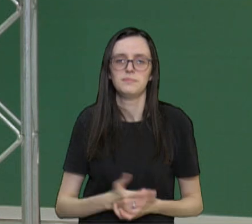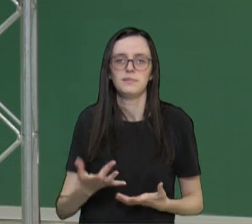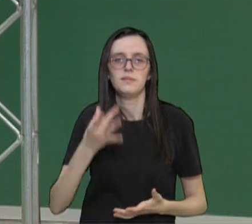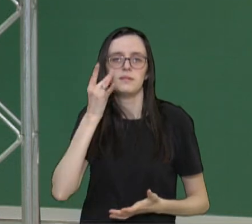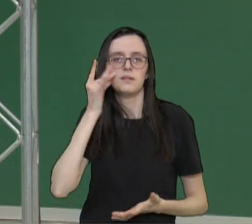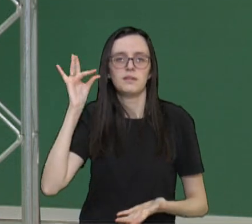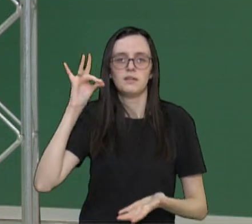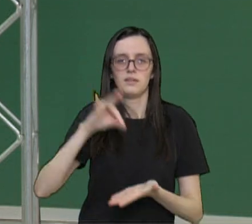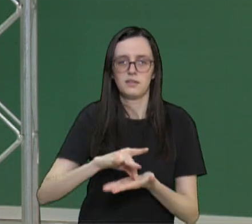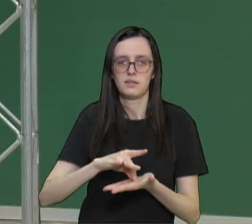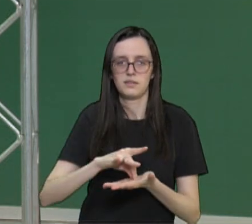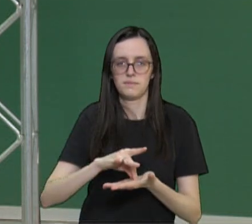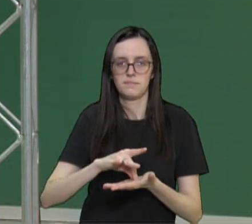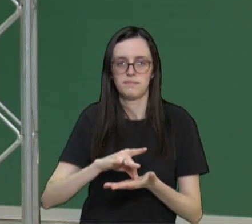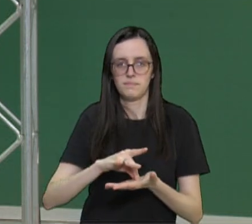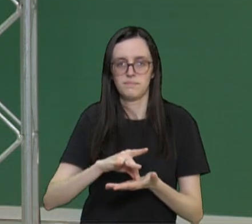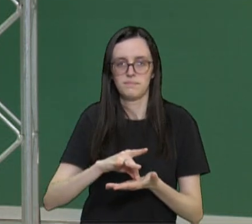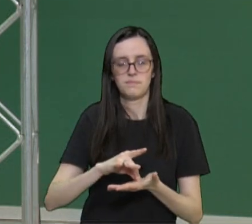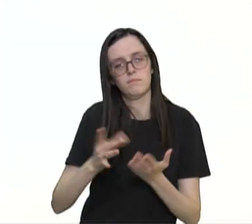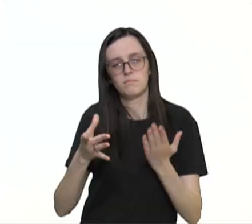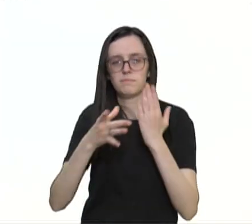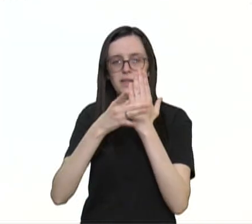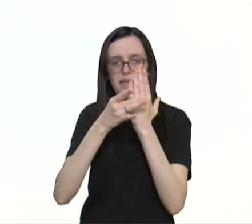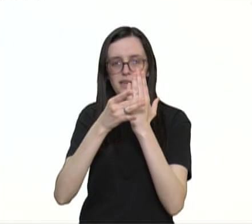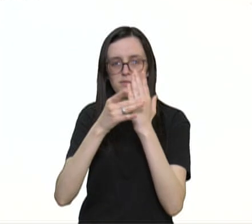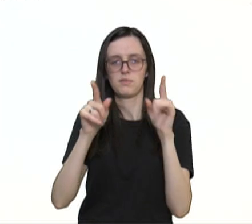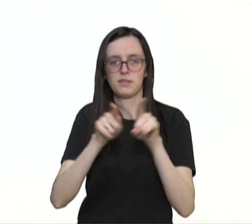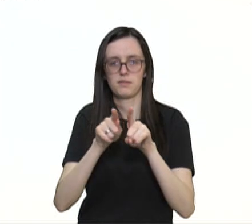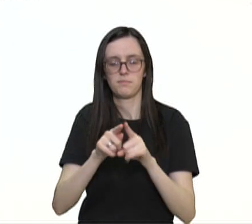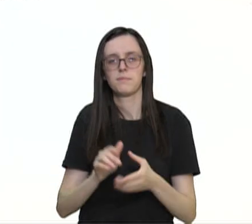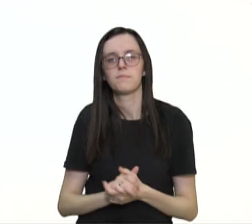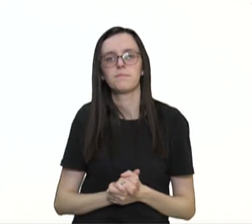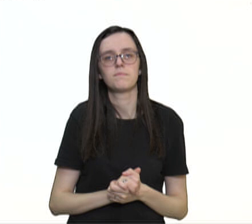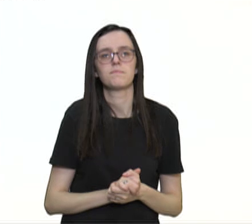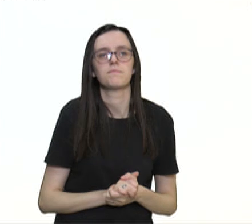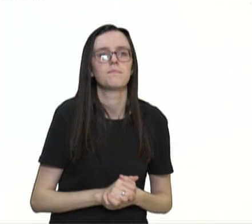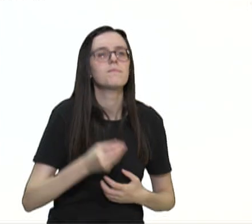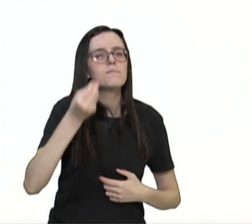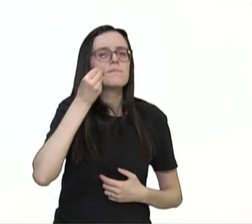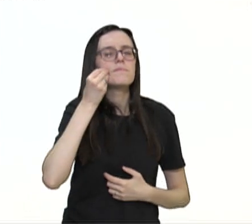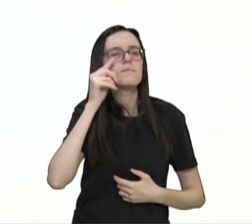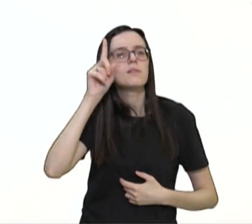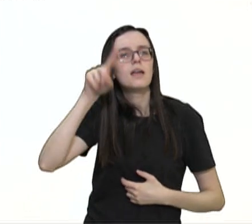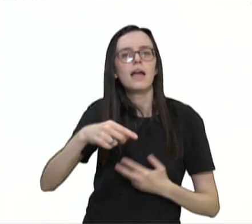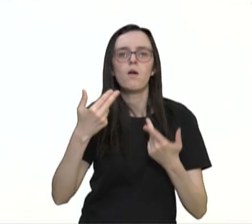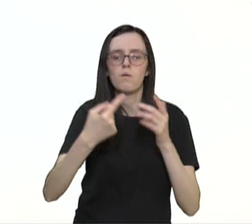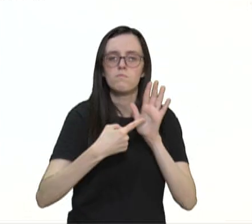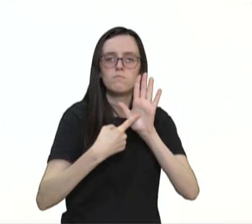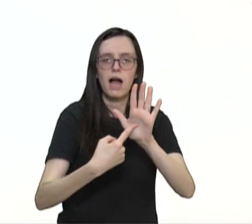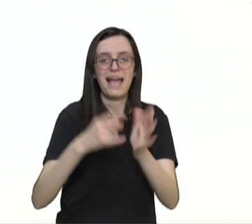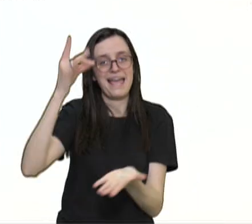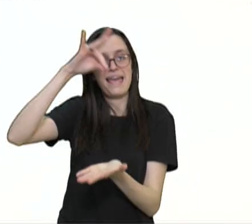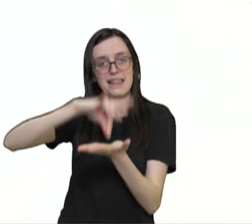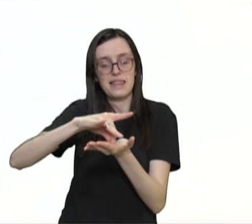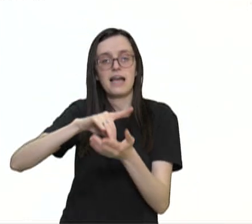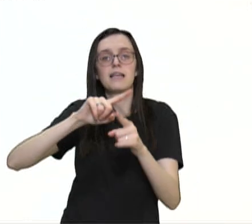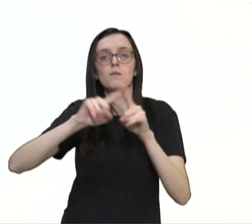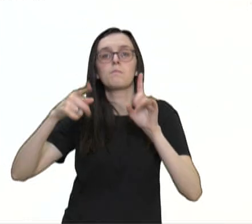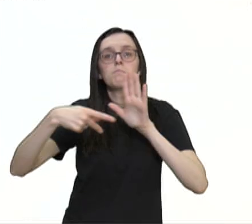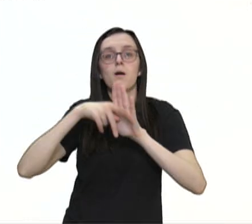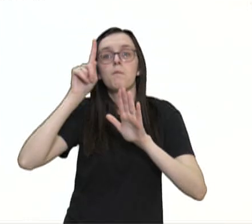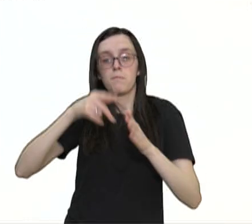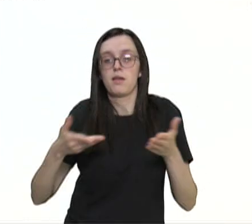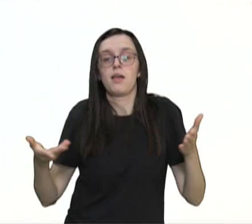Realismo, mais um da etapa contemporânea. Buscava aparecer, tá, uma realidade mais voltada à